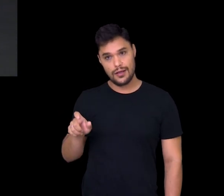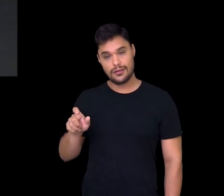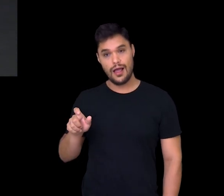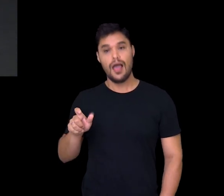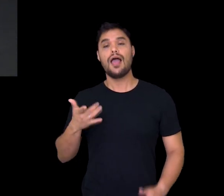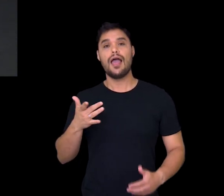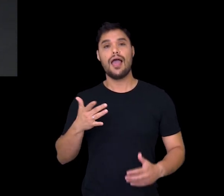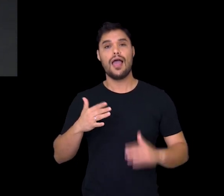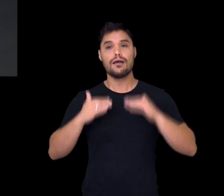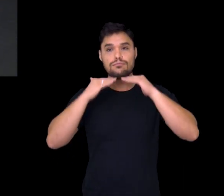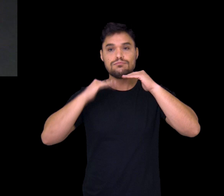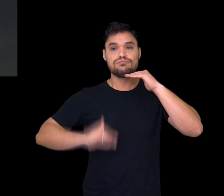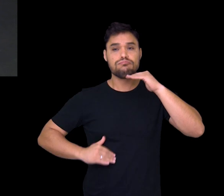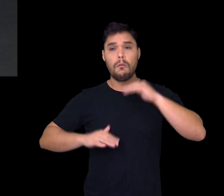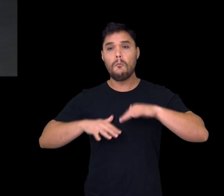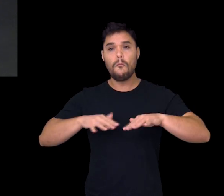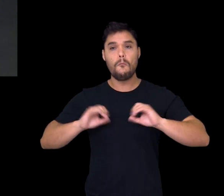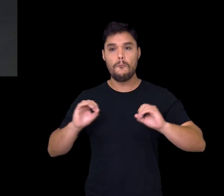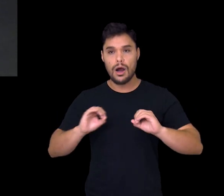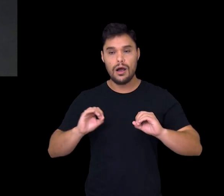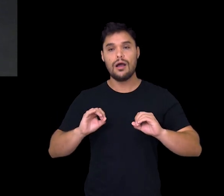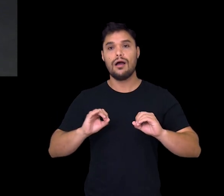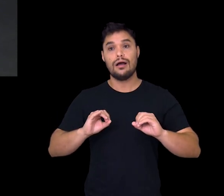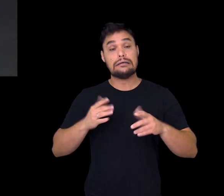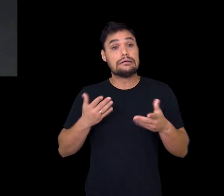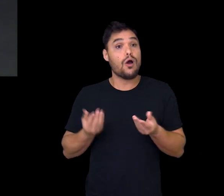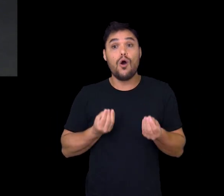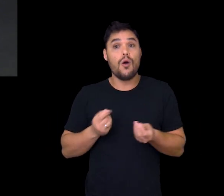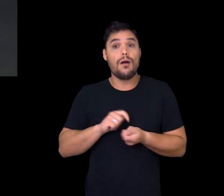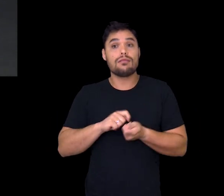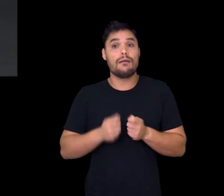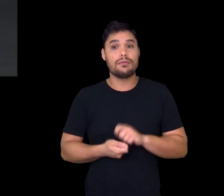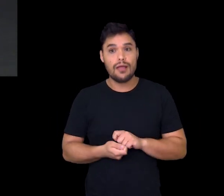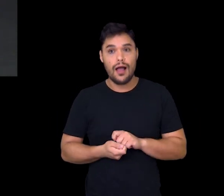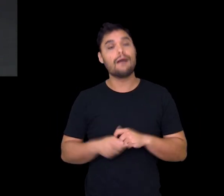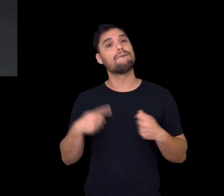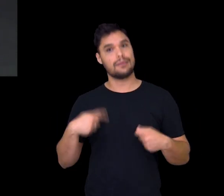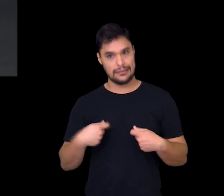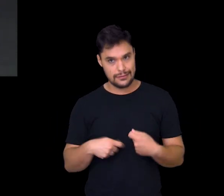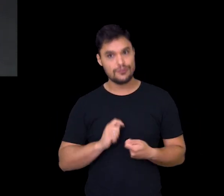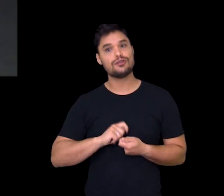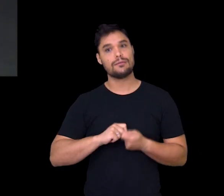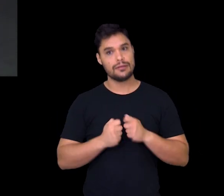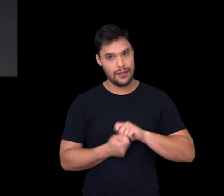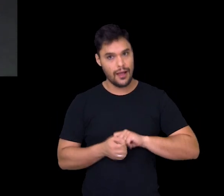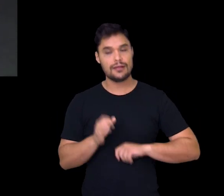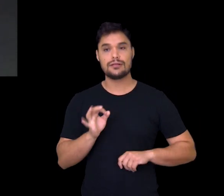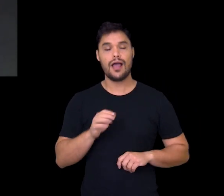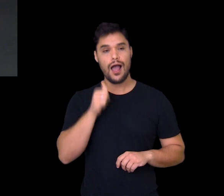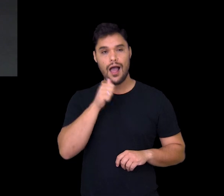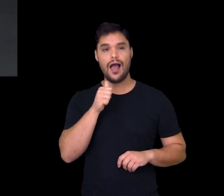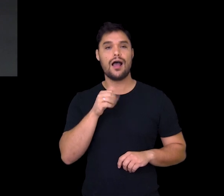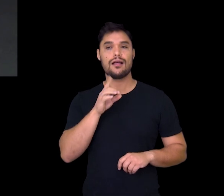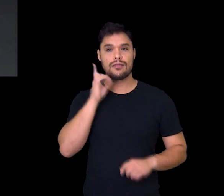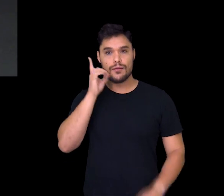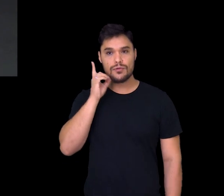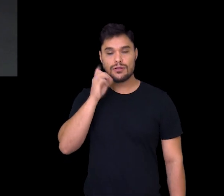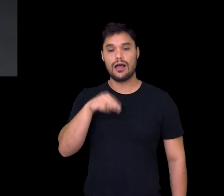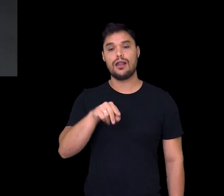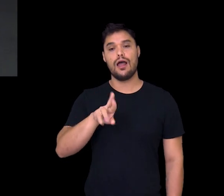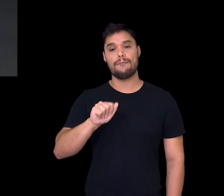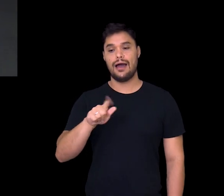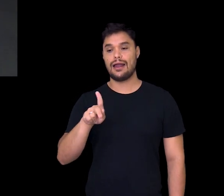E vocês tiveram que fazer todo um trabalho para recepcioná-la, né? Foi. A deputada Mara Gabrilli, uma mulher